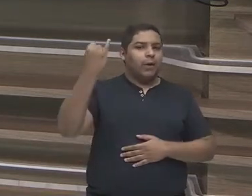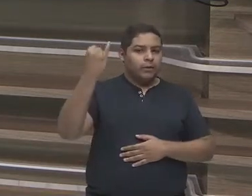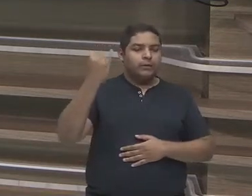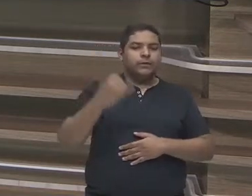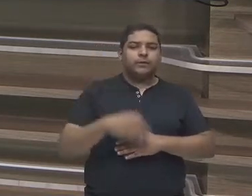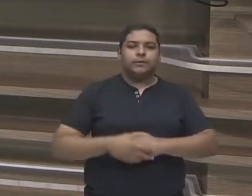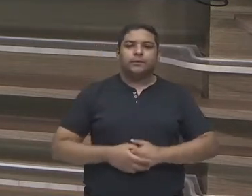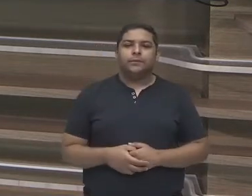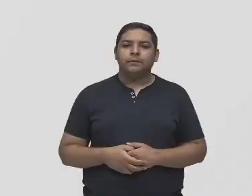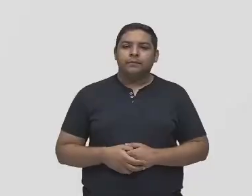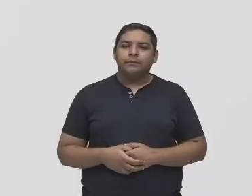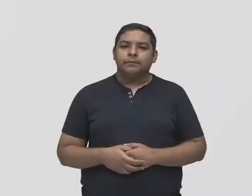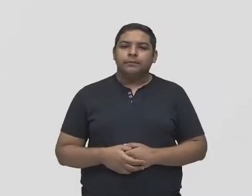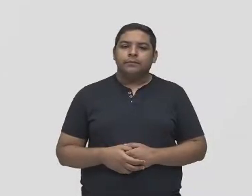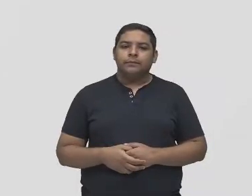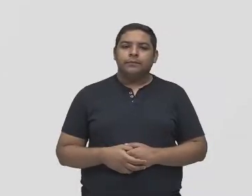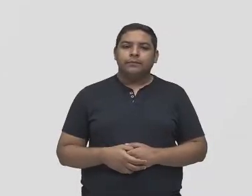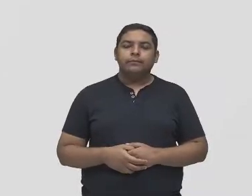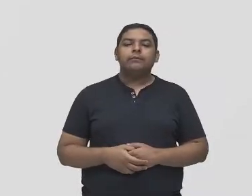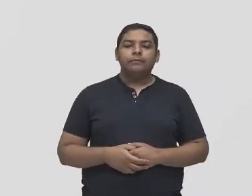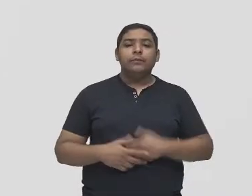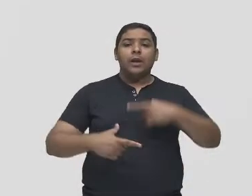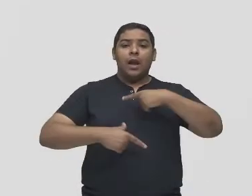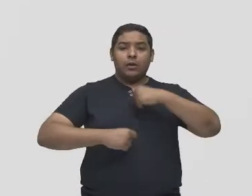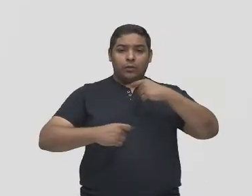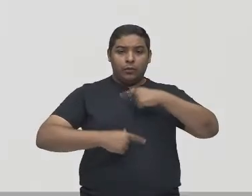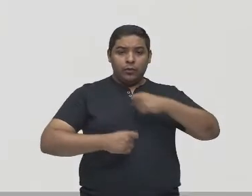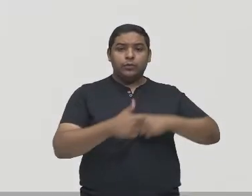então? Olha aí. No mês de agosto de